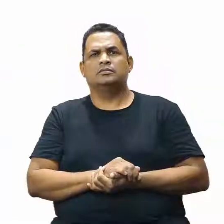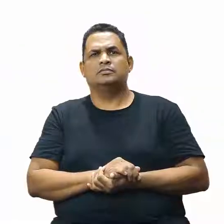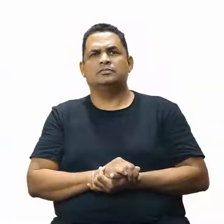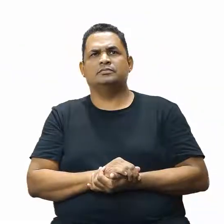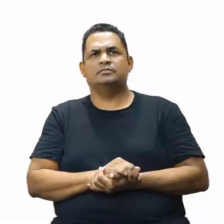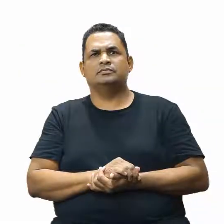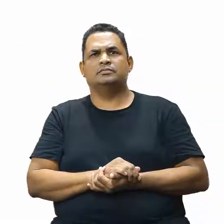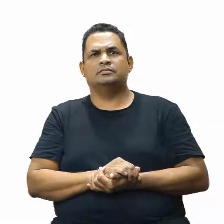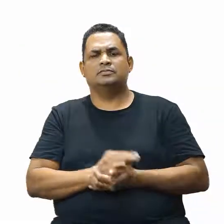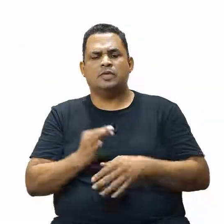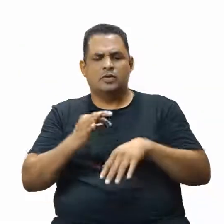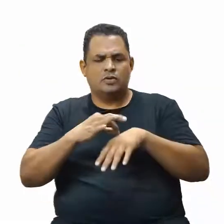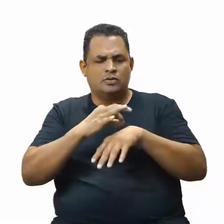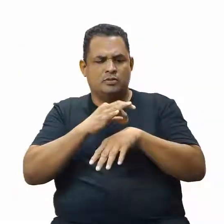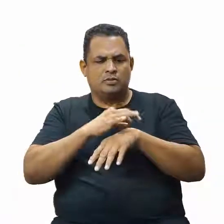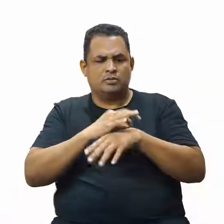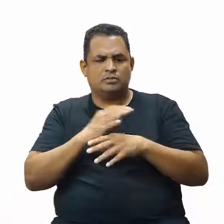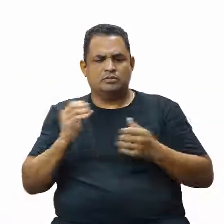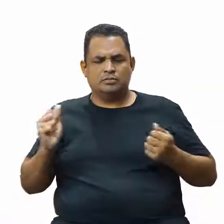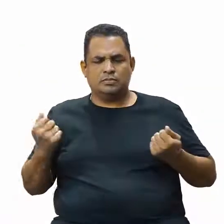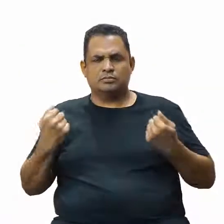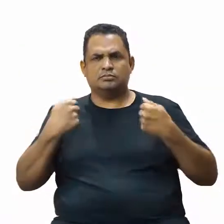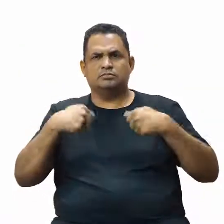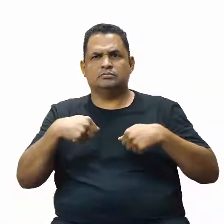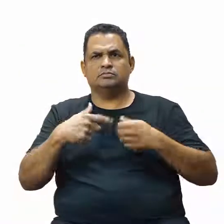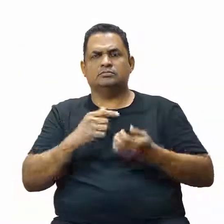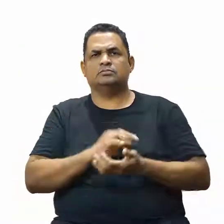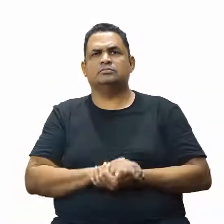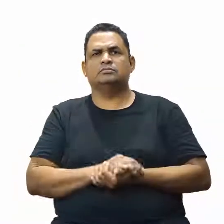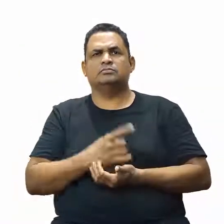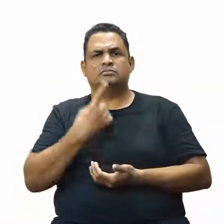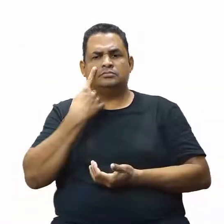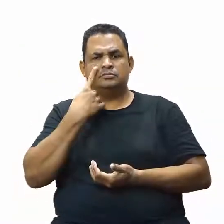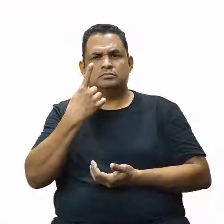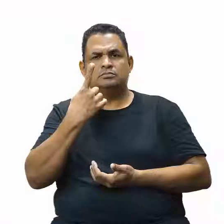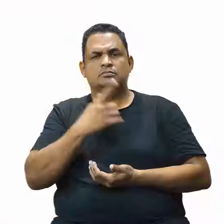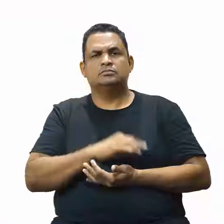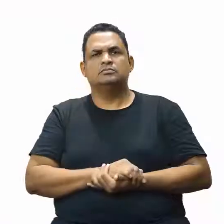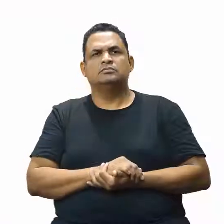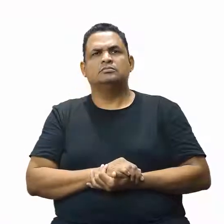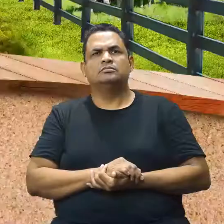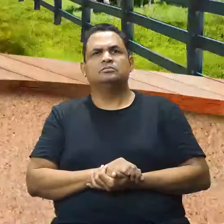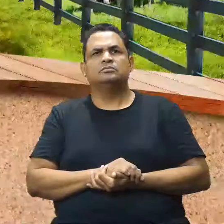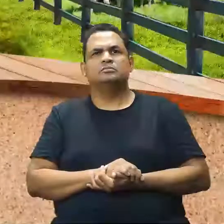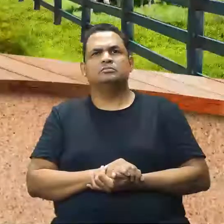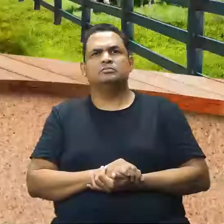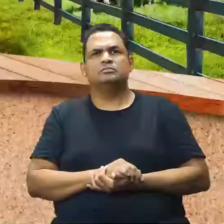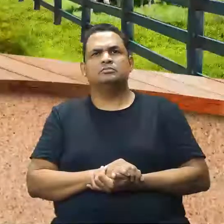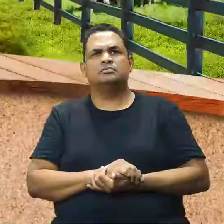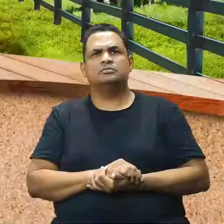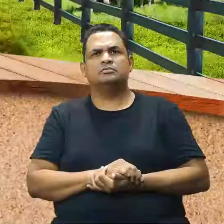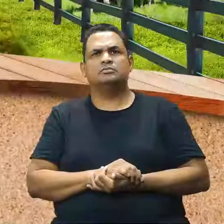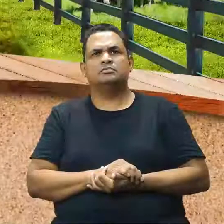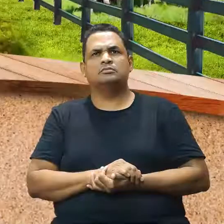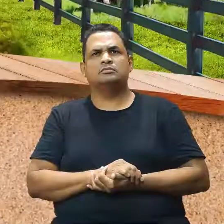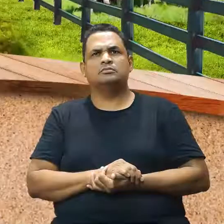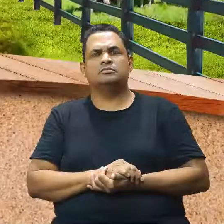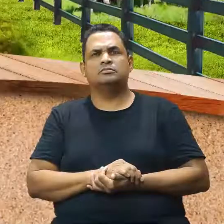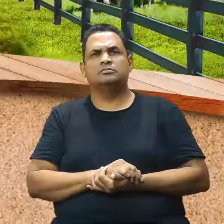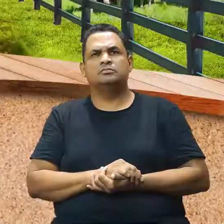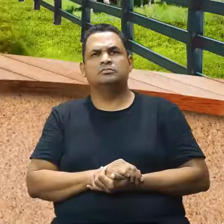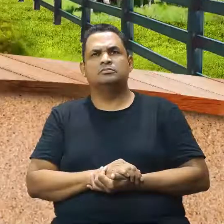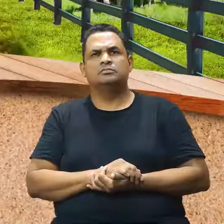só, a formiga vai proporcionar um dano. Vem aqui para volta agora para mim, que o barulhinho aqui... Qual dano é